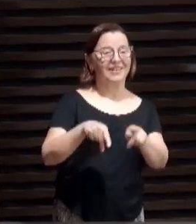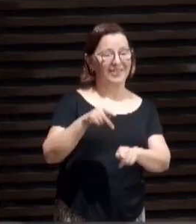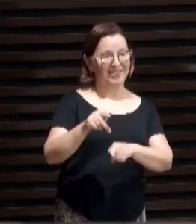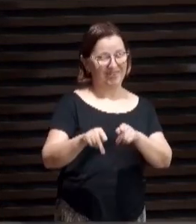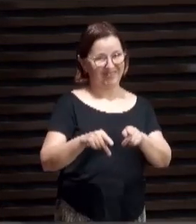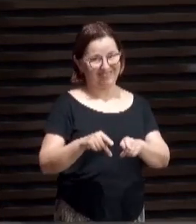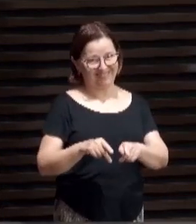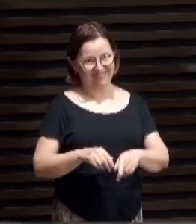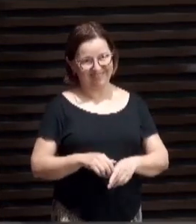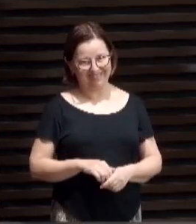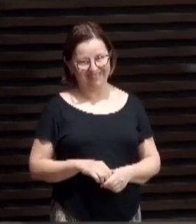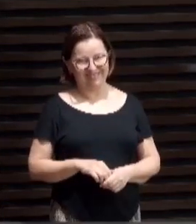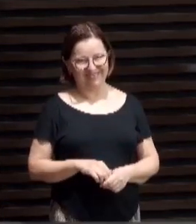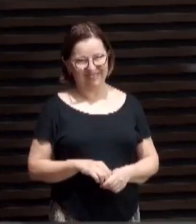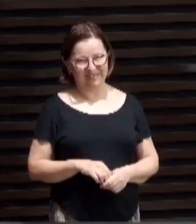homens.